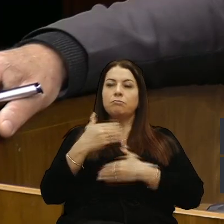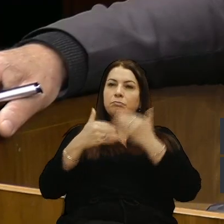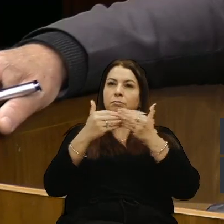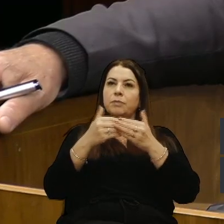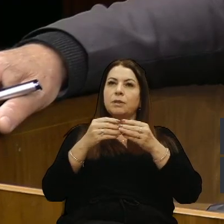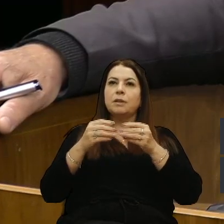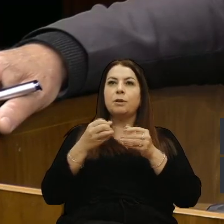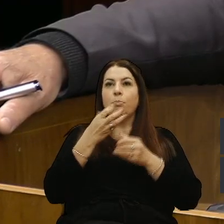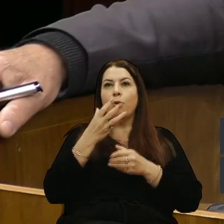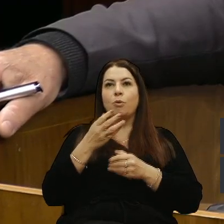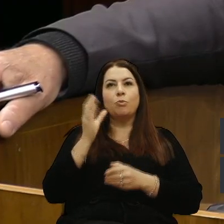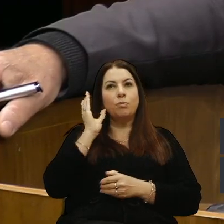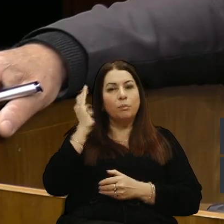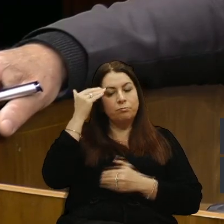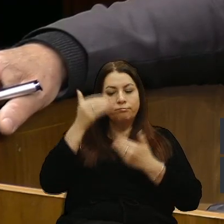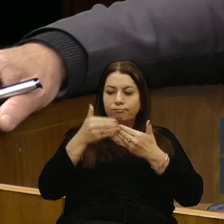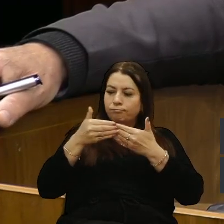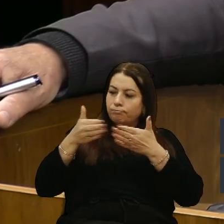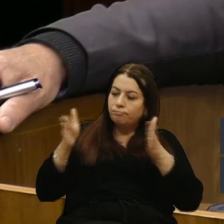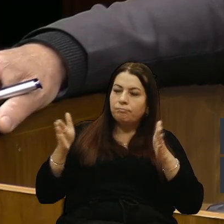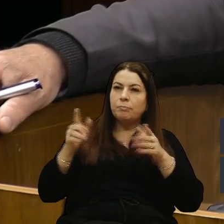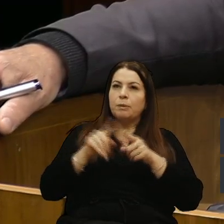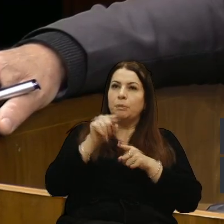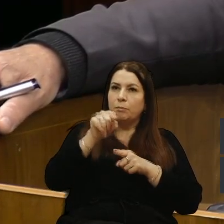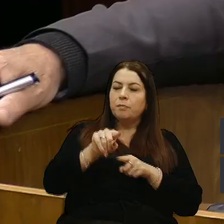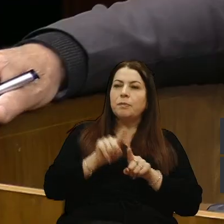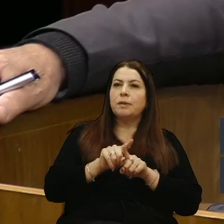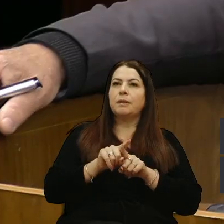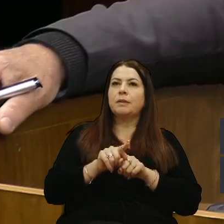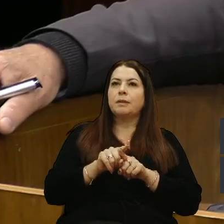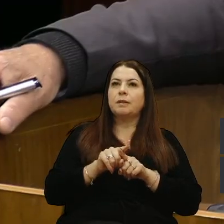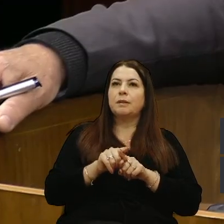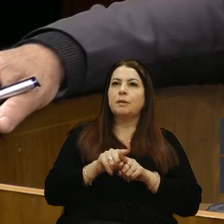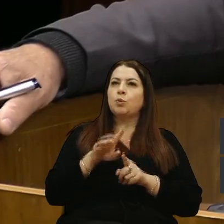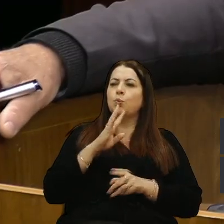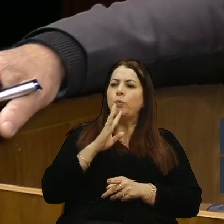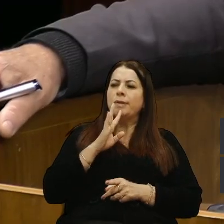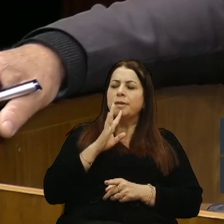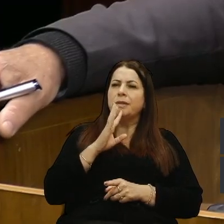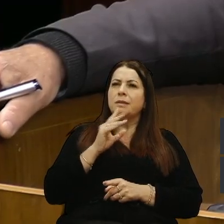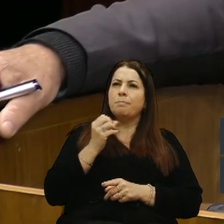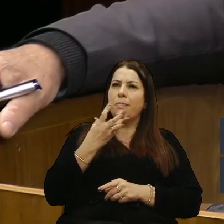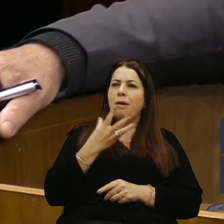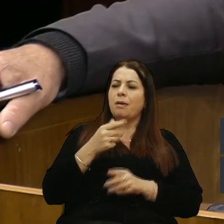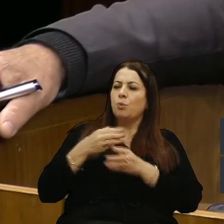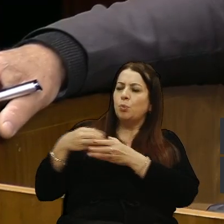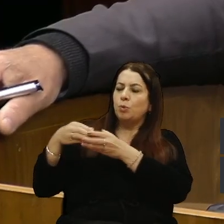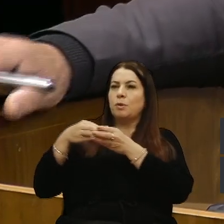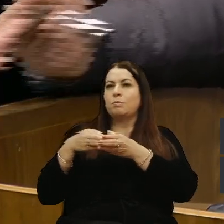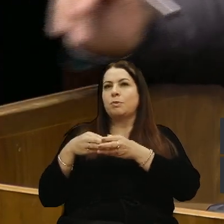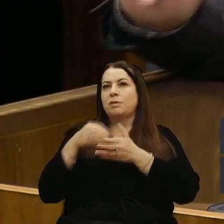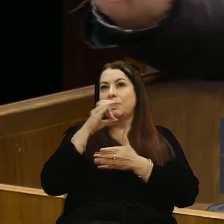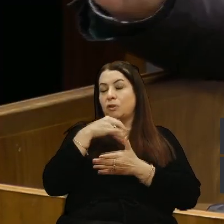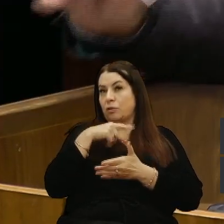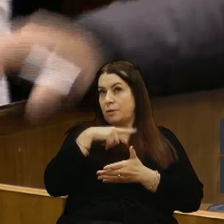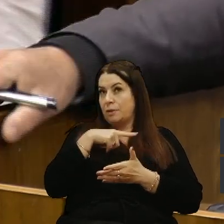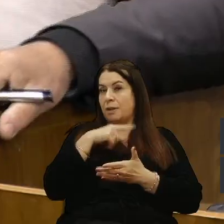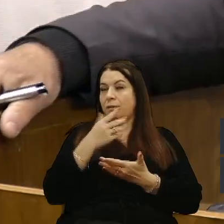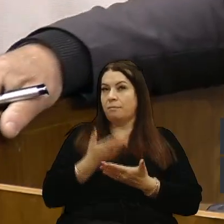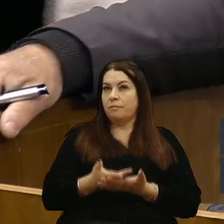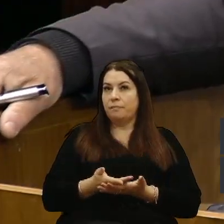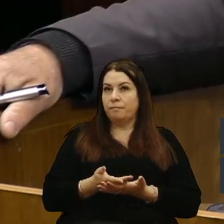abrindo muitas portas, que bom que o Felipe é um grande conhecedor do turismo e Caxias já está